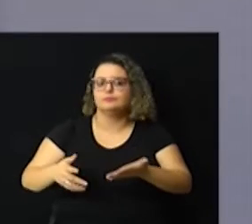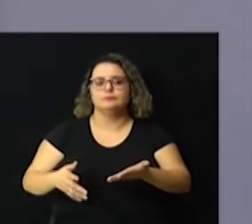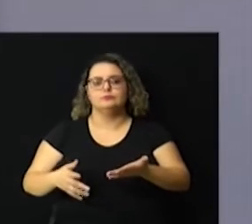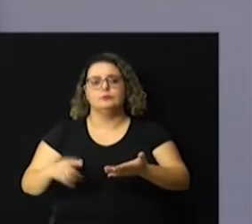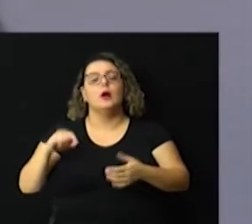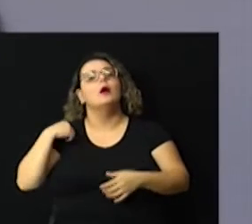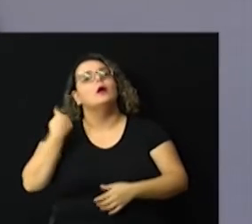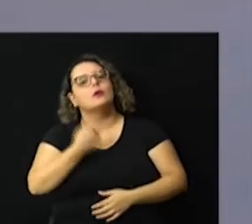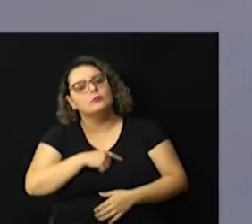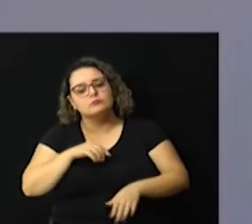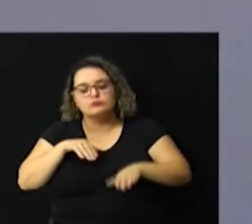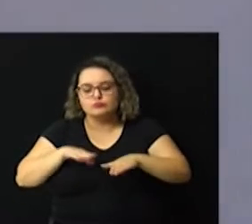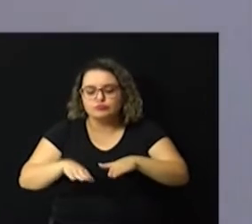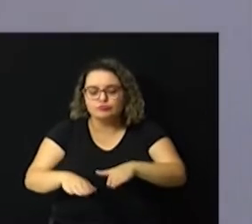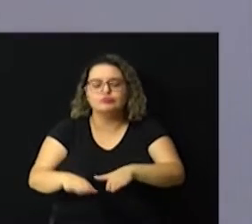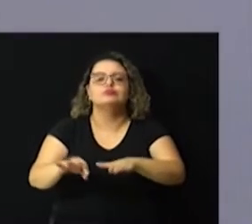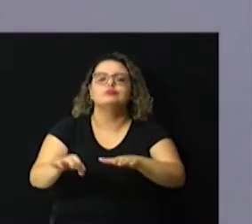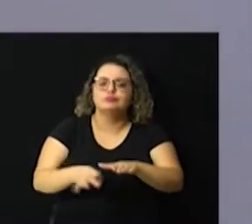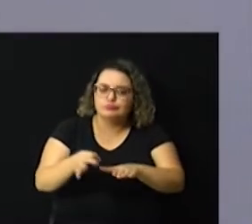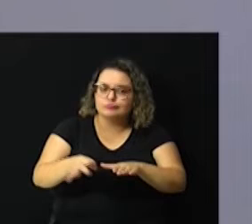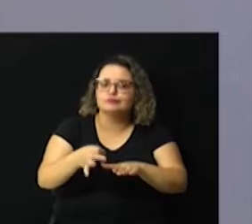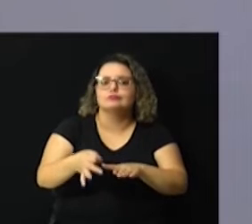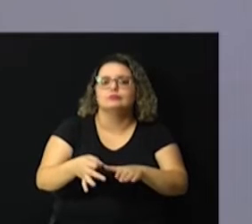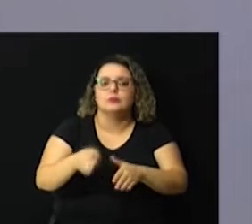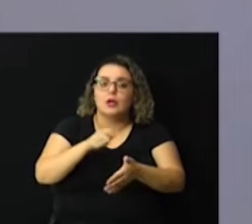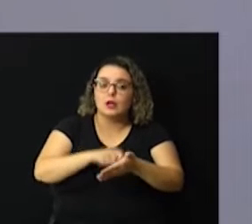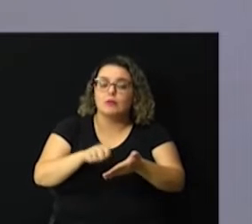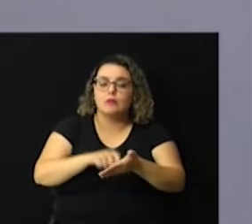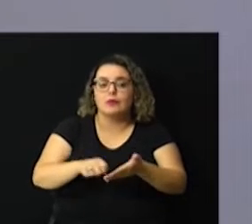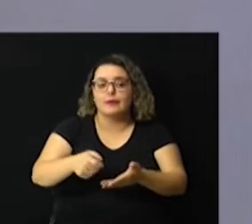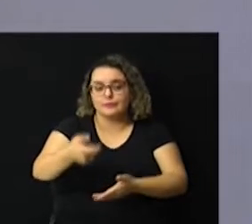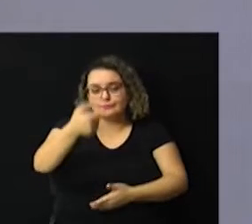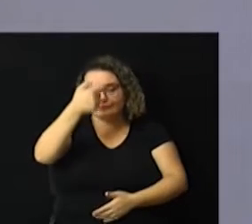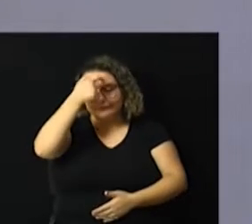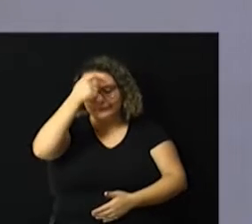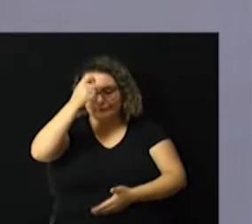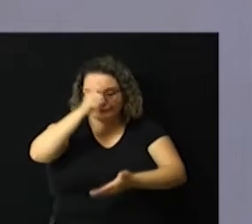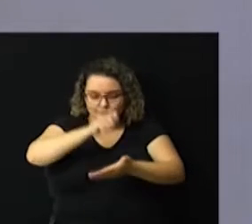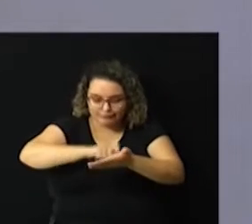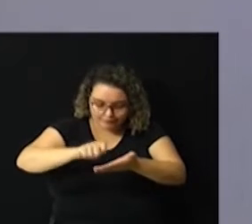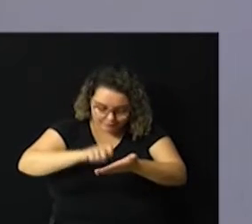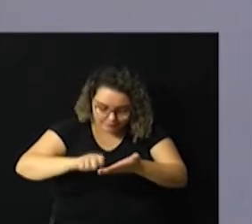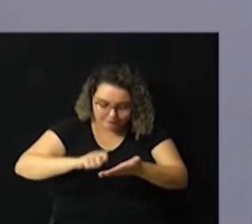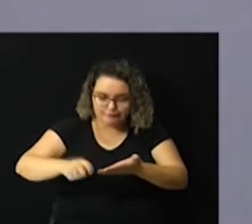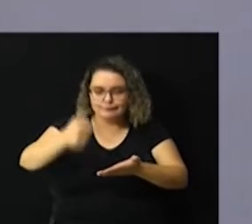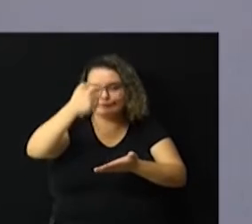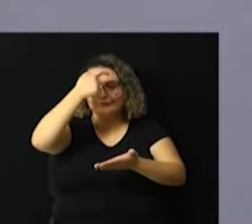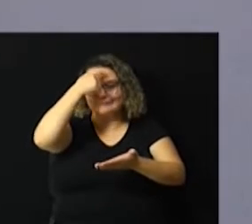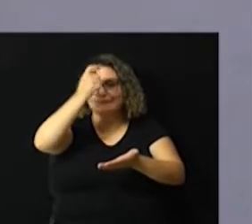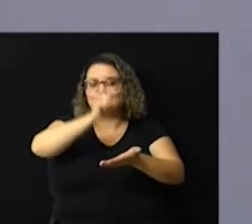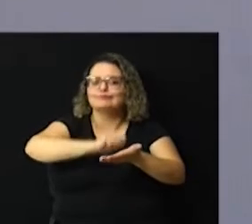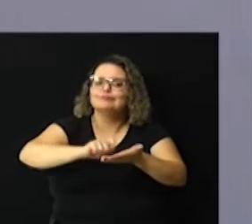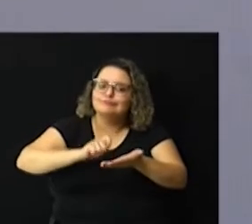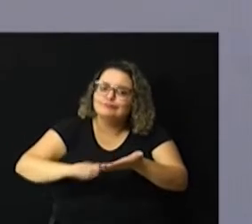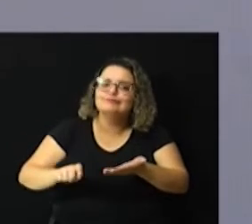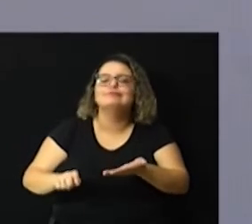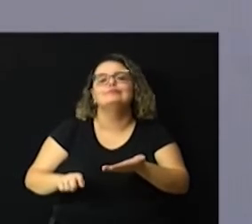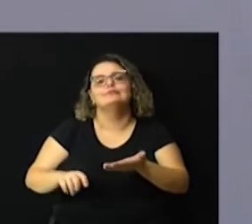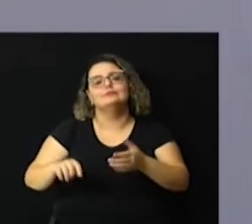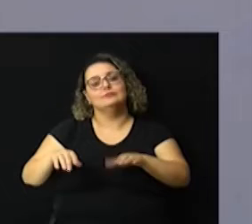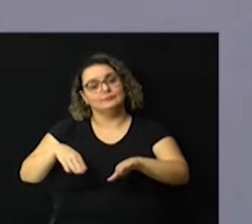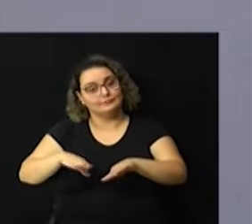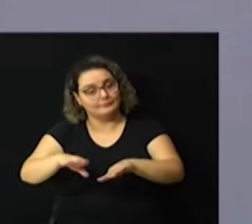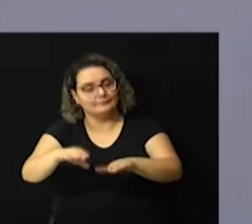alguns cadernos e eles escreveram as próprias memórias. E aí, então, esse culminou nesse projeto final, deles costurarem os